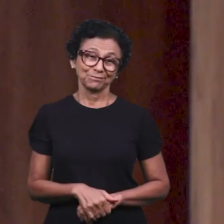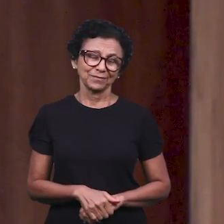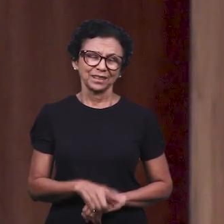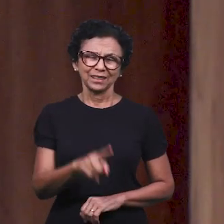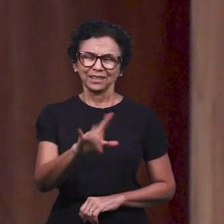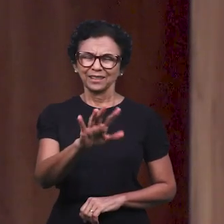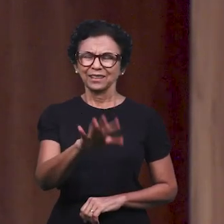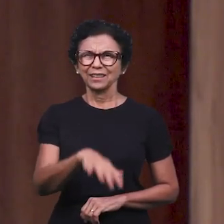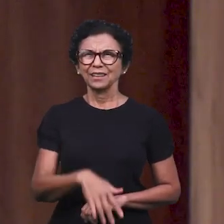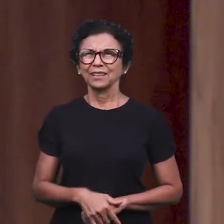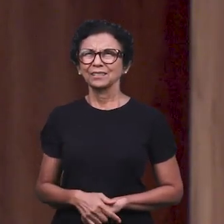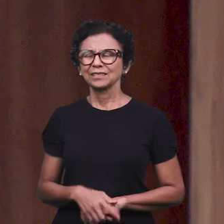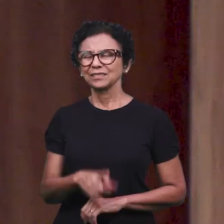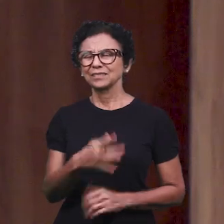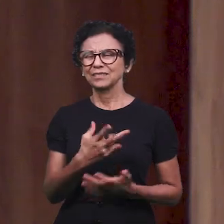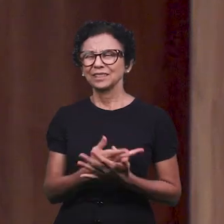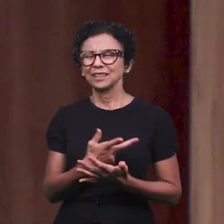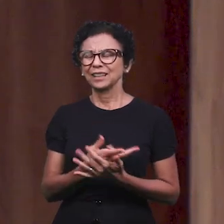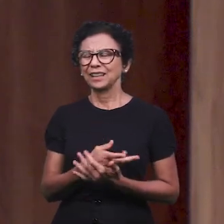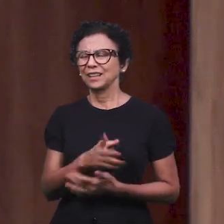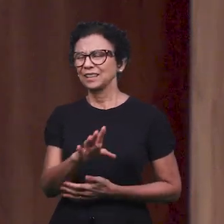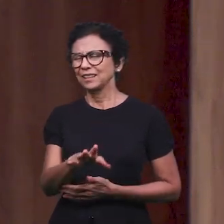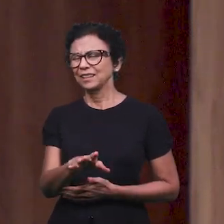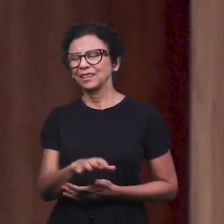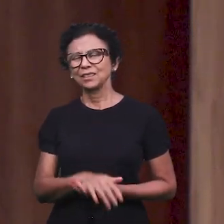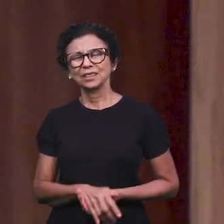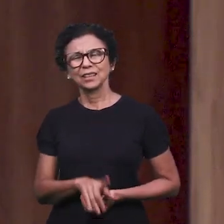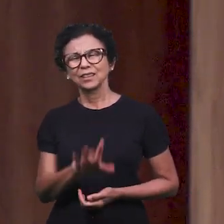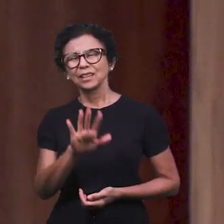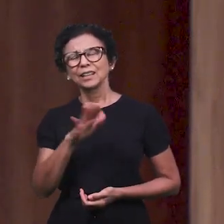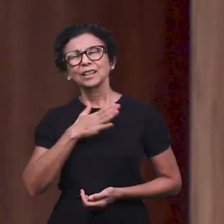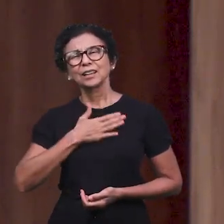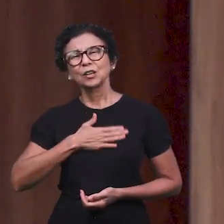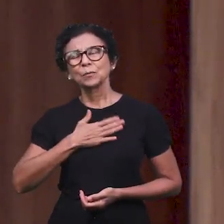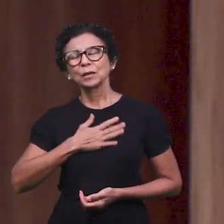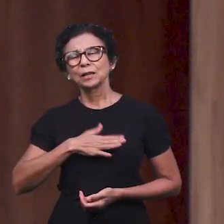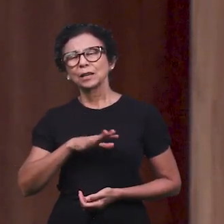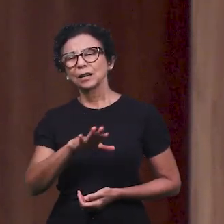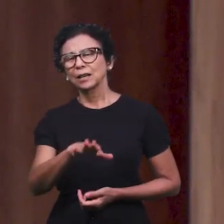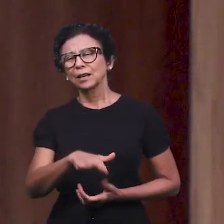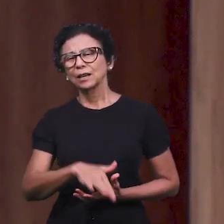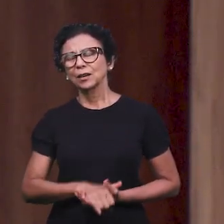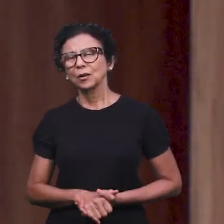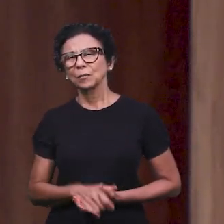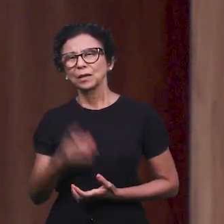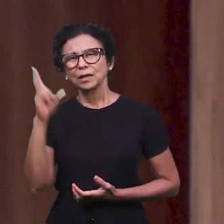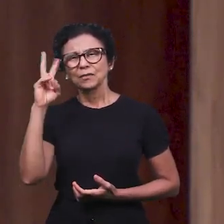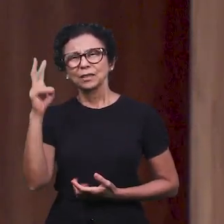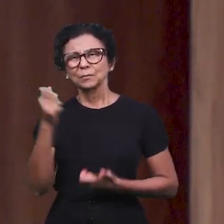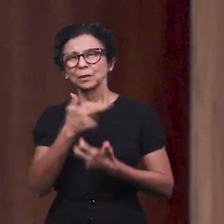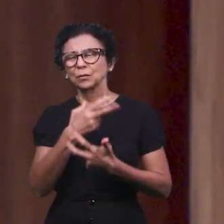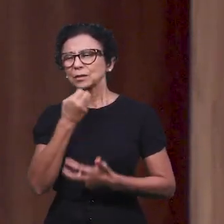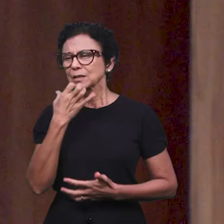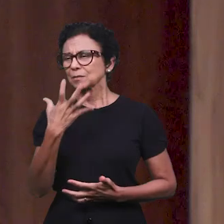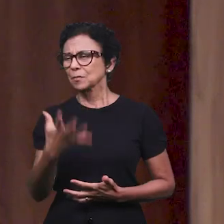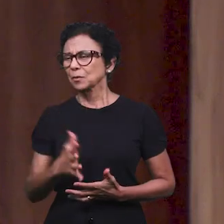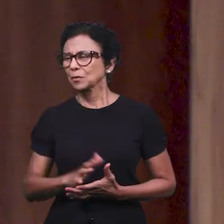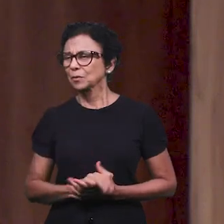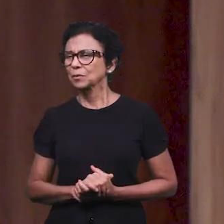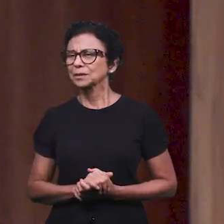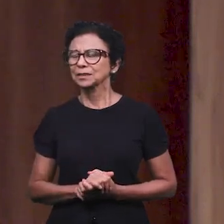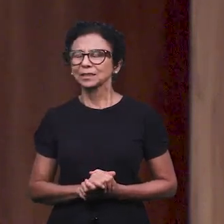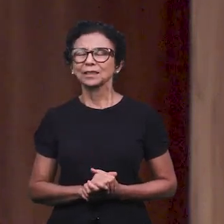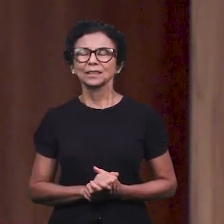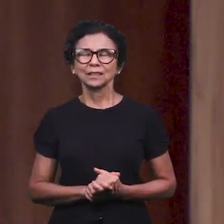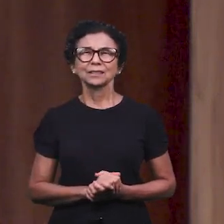em alguma coisa, todo mundo erra, eles também vão errar, mas ele vai relevar, porque o que vai ficar é o que ficou de bom. Aí ele vai entrar naquele texto,